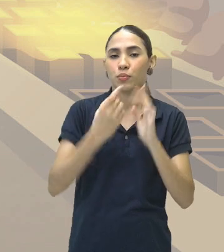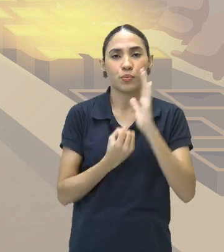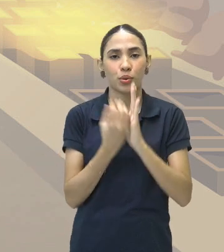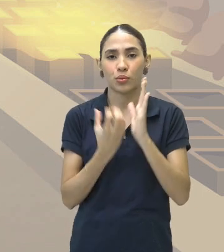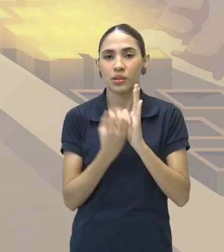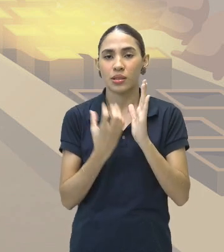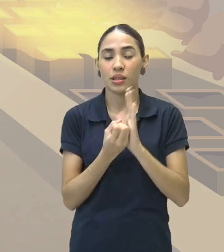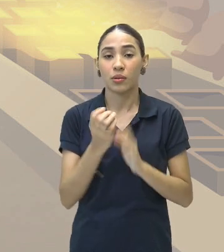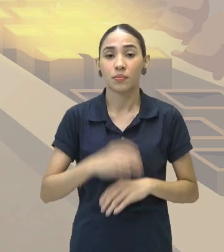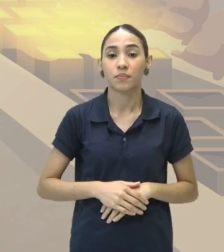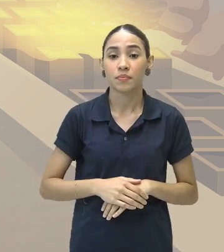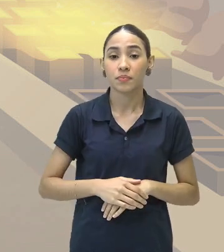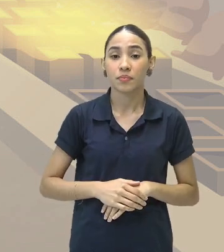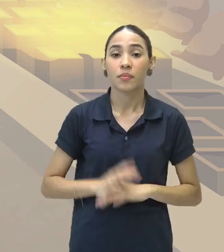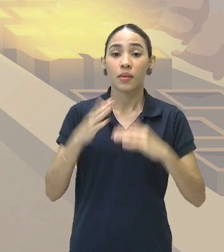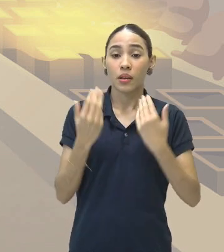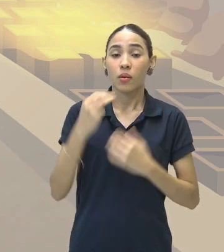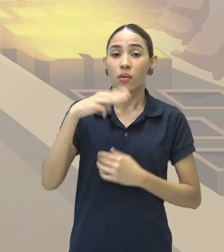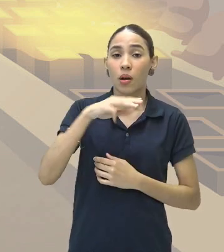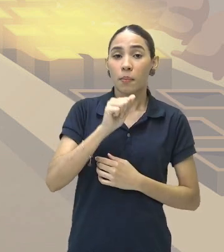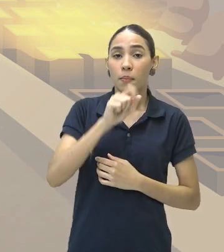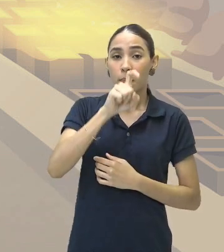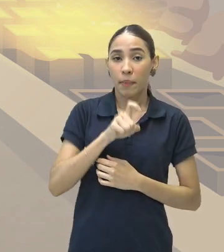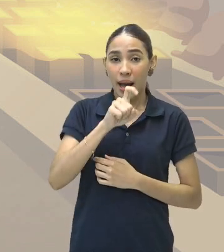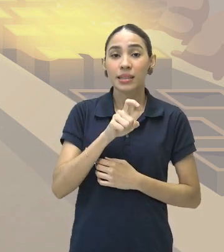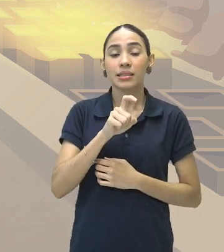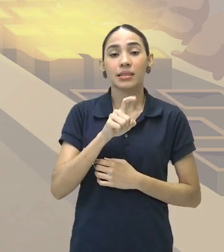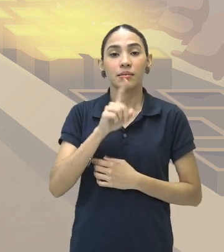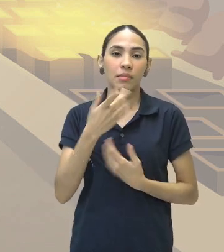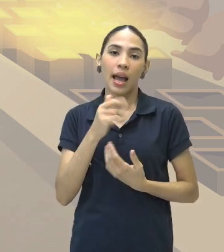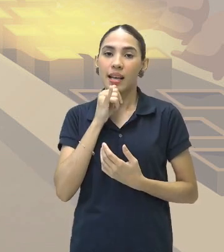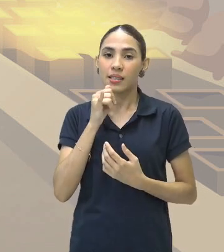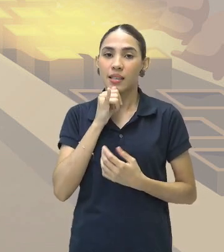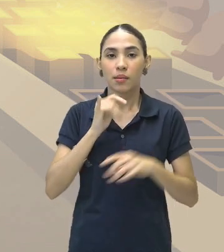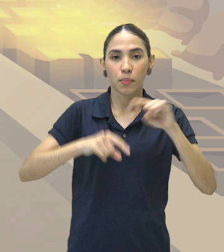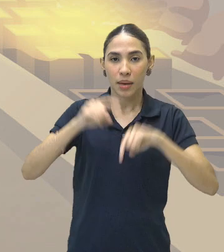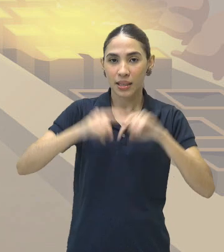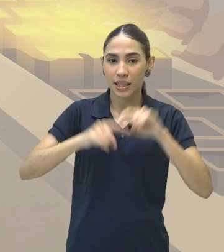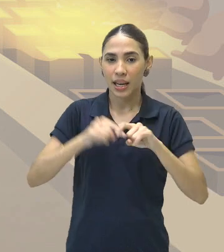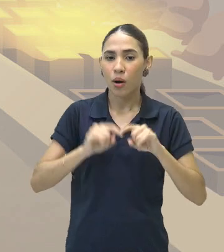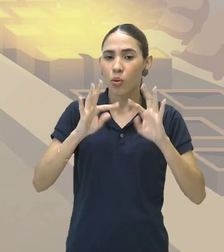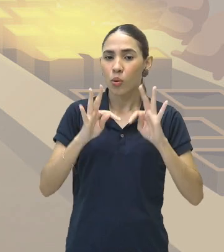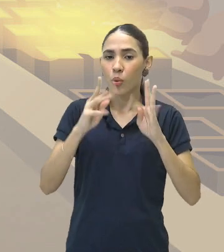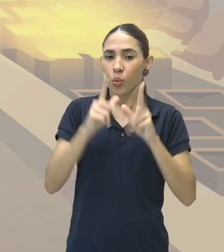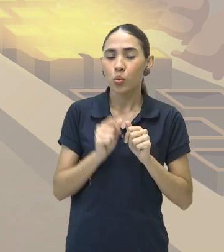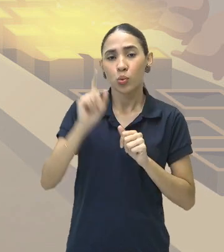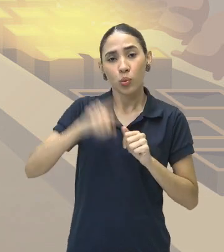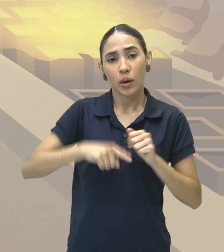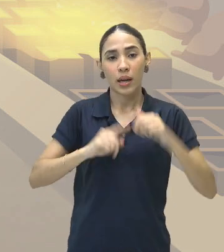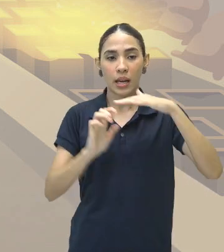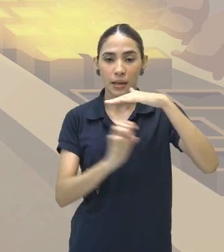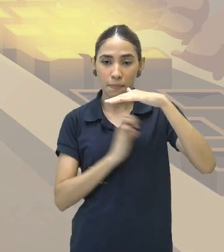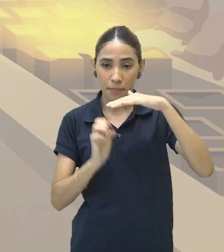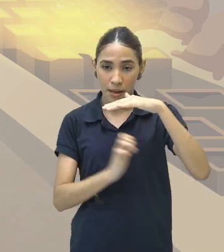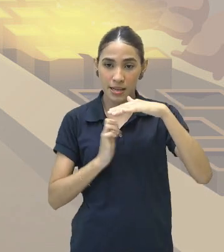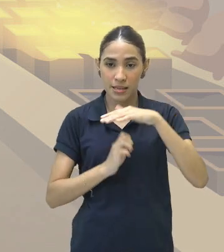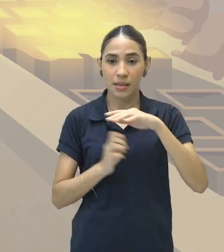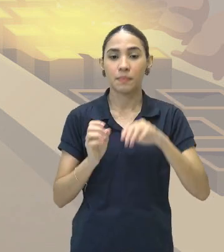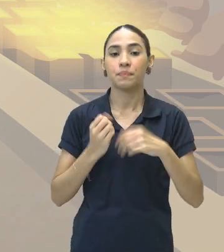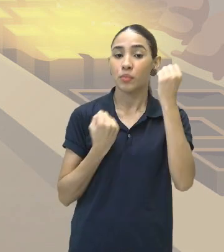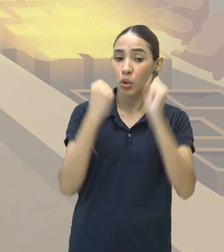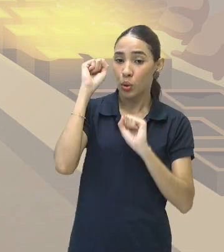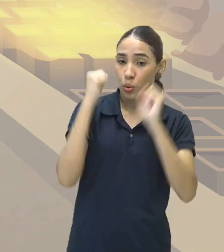produção? Segundo Marx, os meios de produção são tudo isso. É a fábrica,